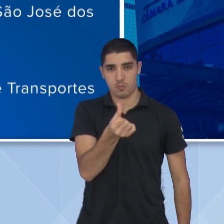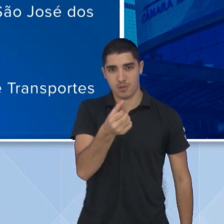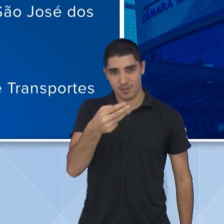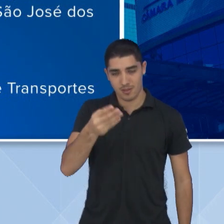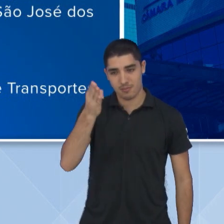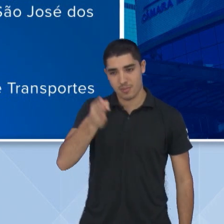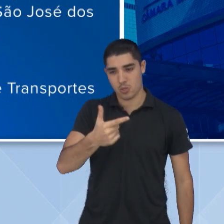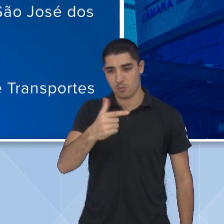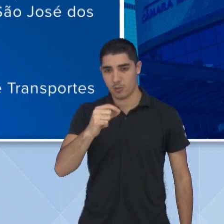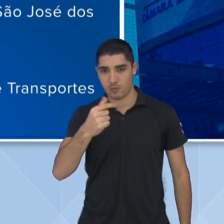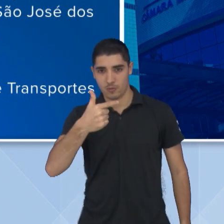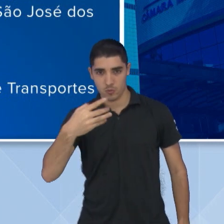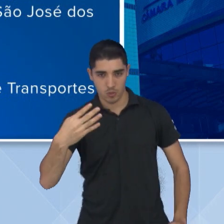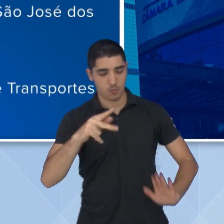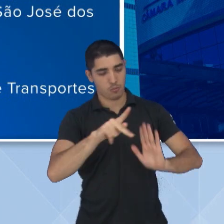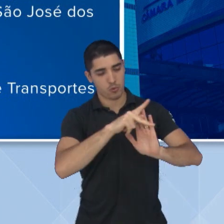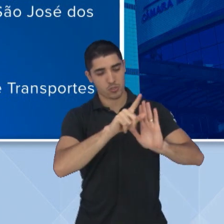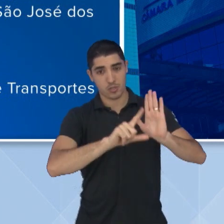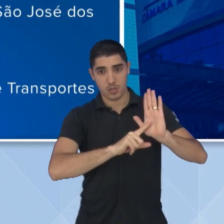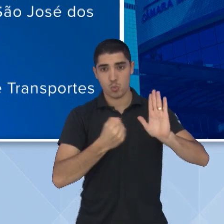4863/2024, projeto de lei número